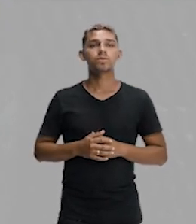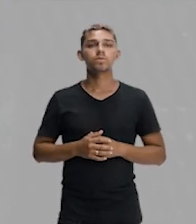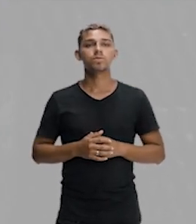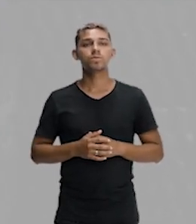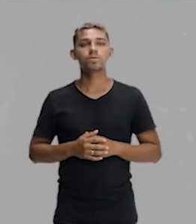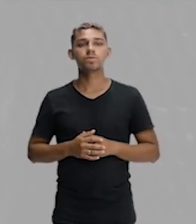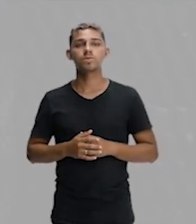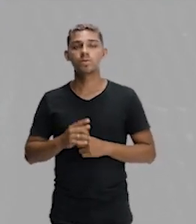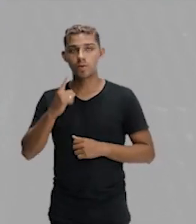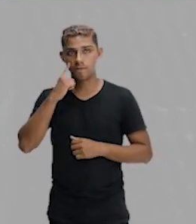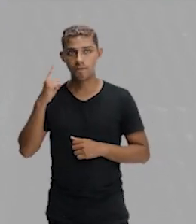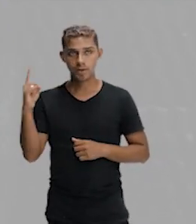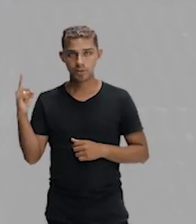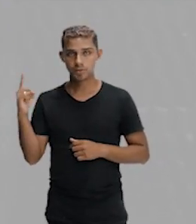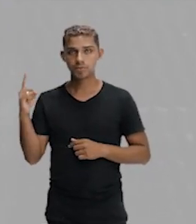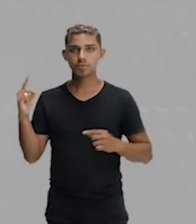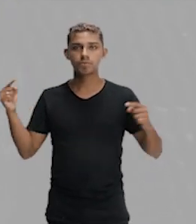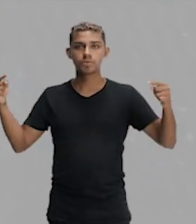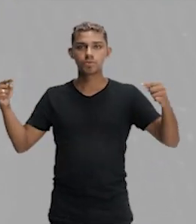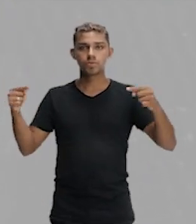então as linhas